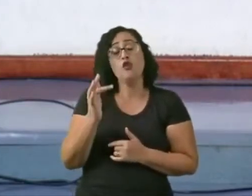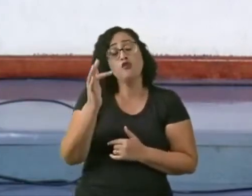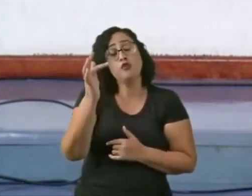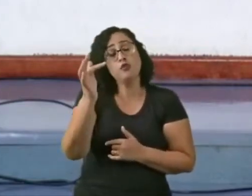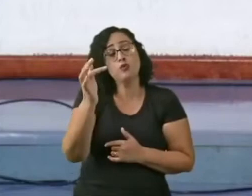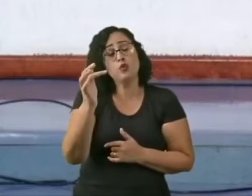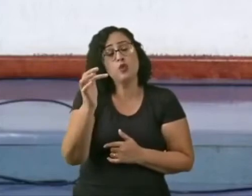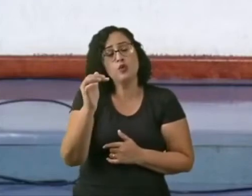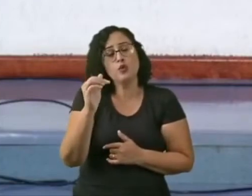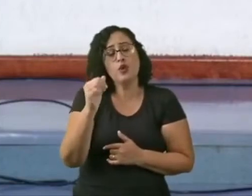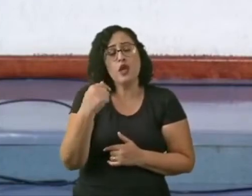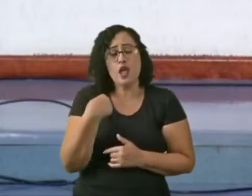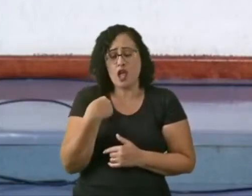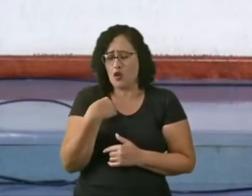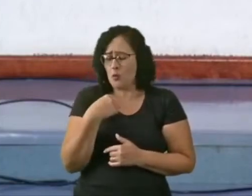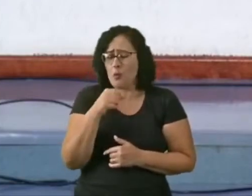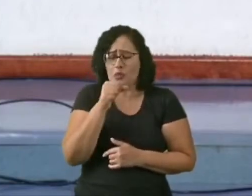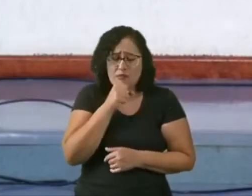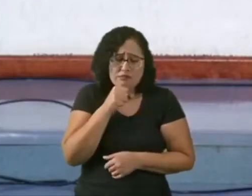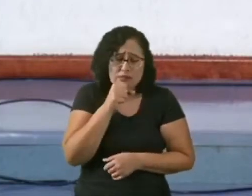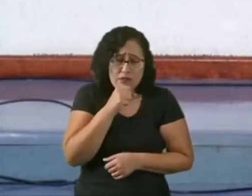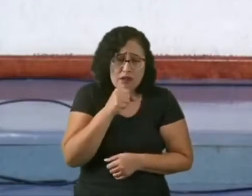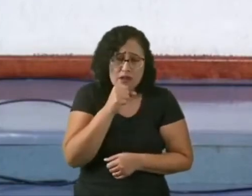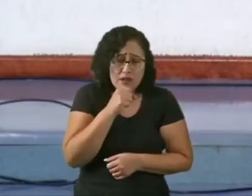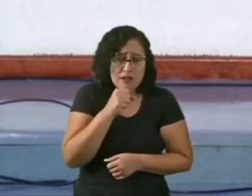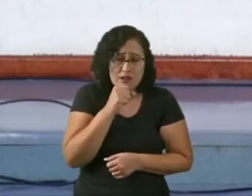Mateus capítulo 28 vai dizer que Ele anda conosco até o fim,